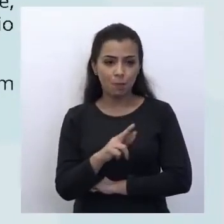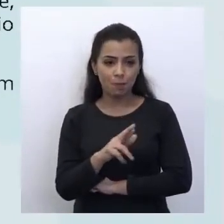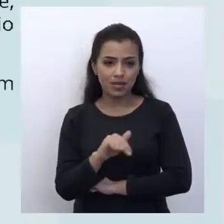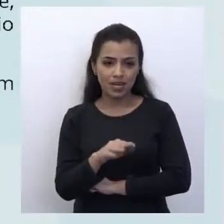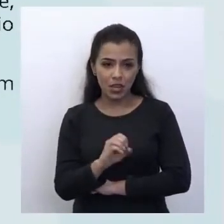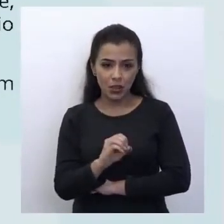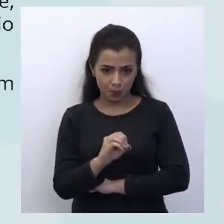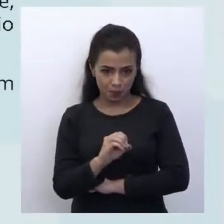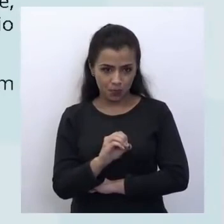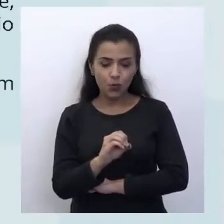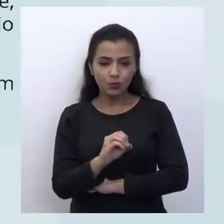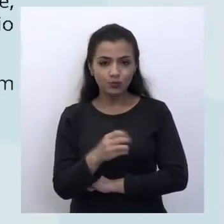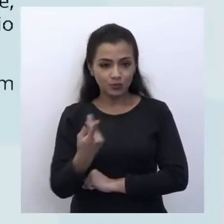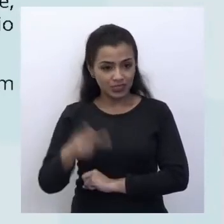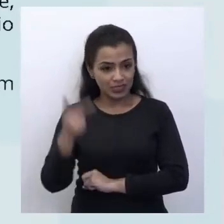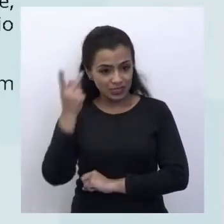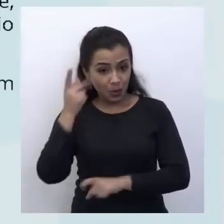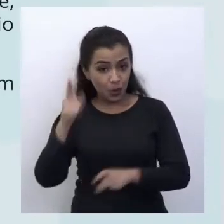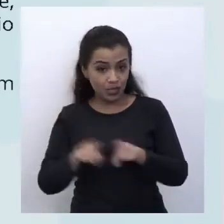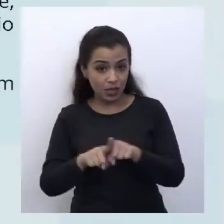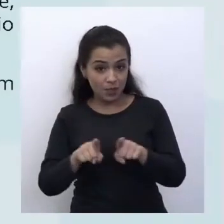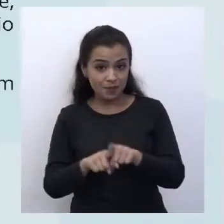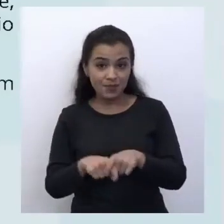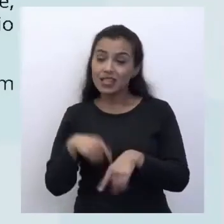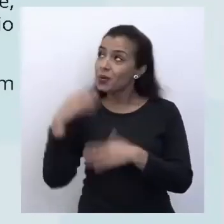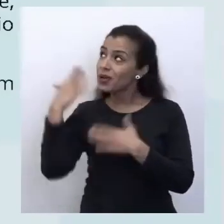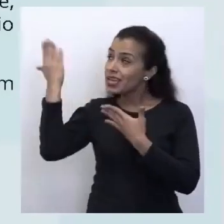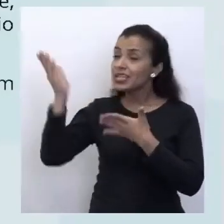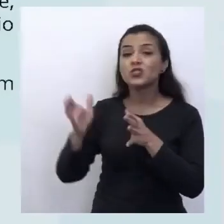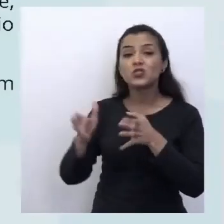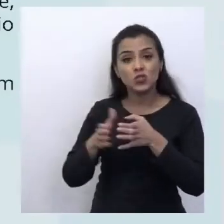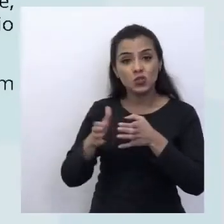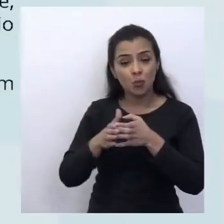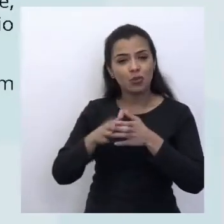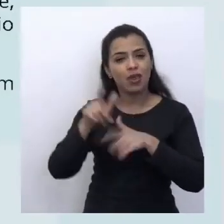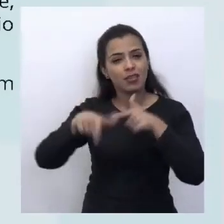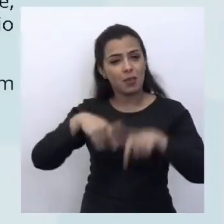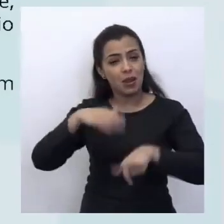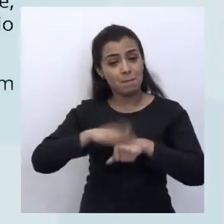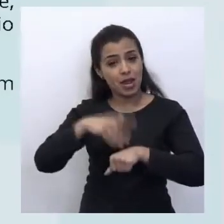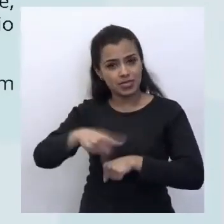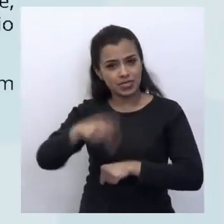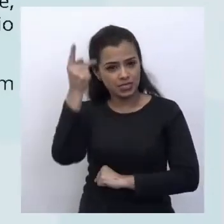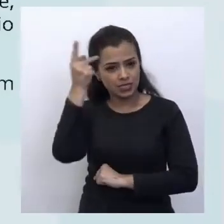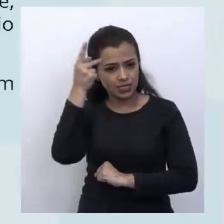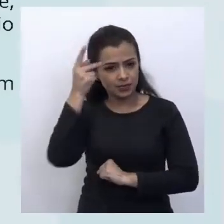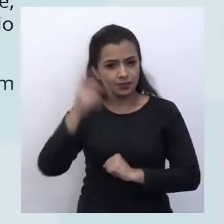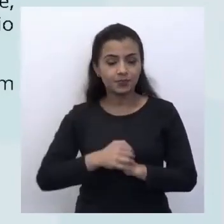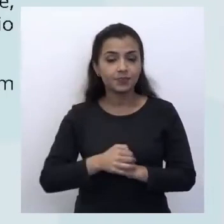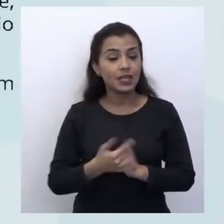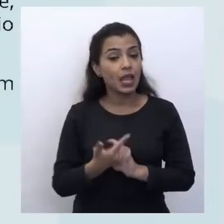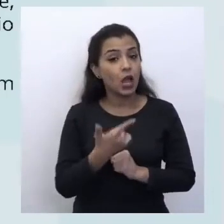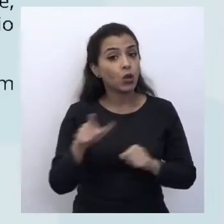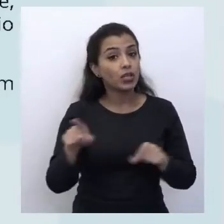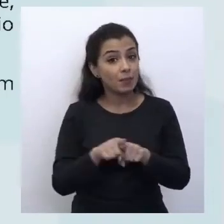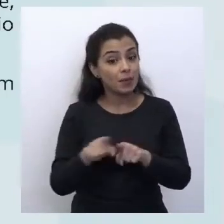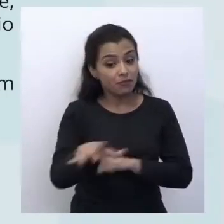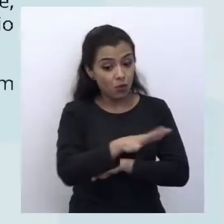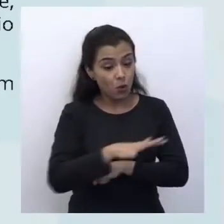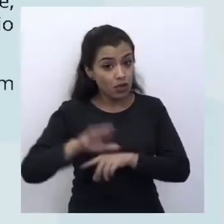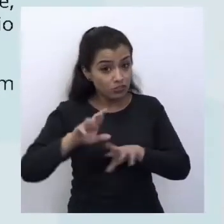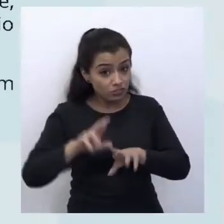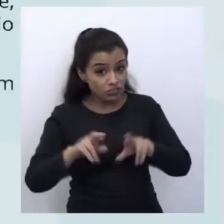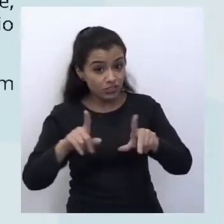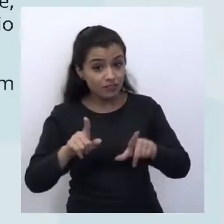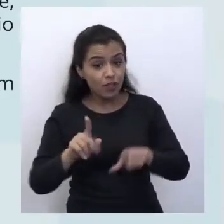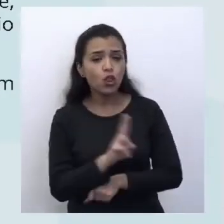que também foi em São Paulo. Então é um grupo que trabalha especificamente em São Paulo. Mais um espetáculo deles, num local diferenciado, foi o